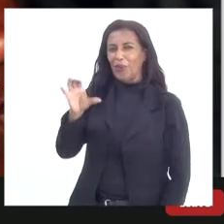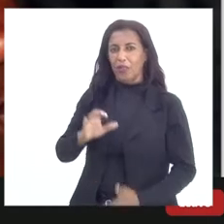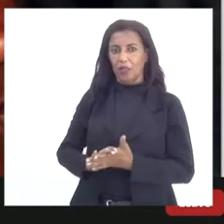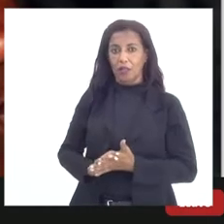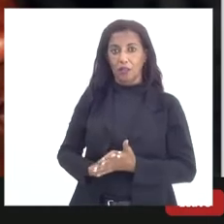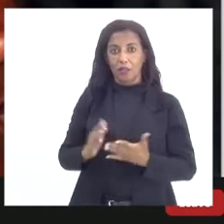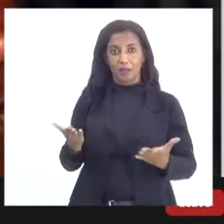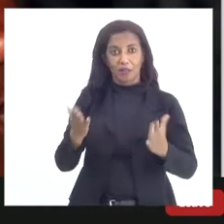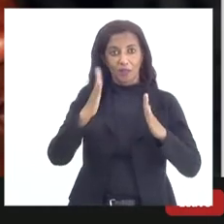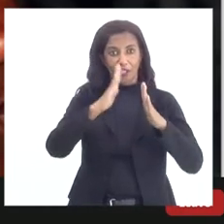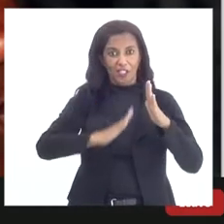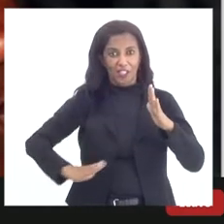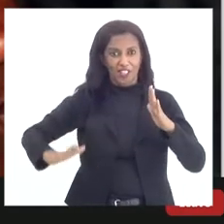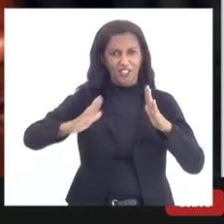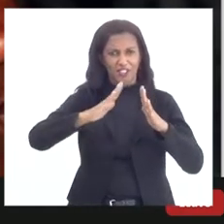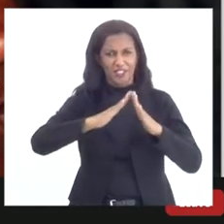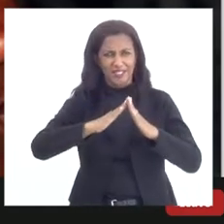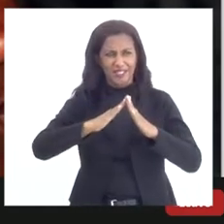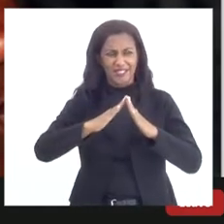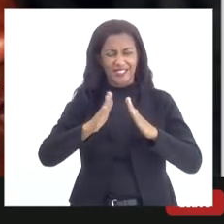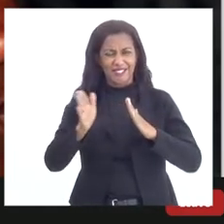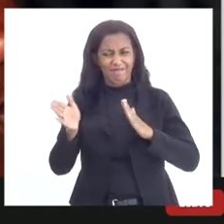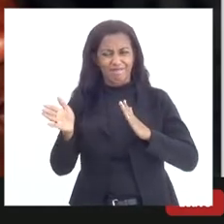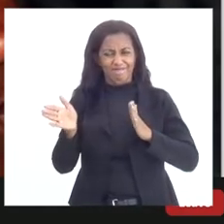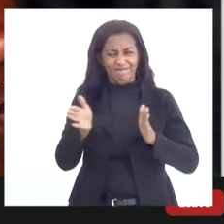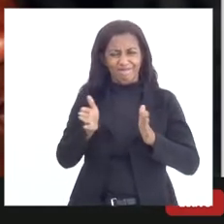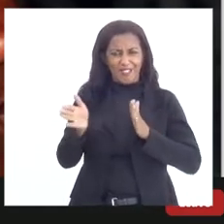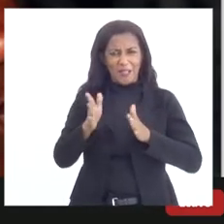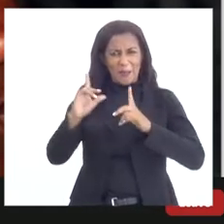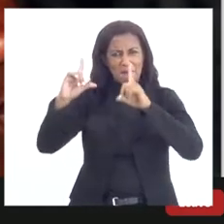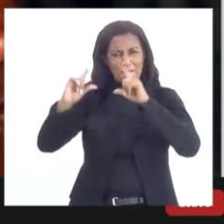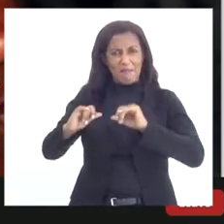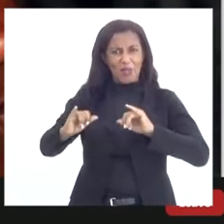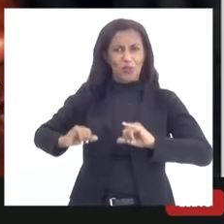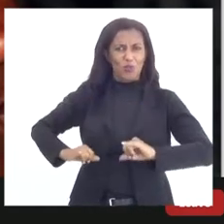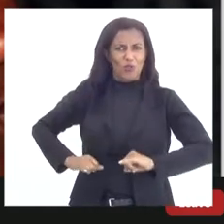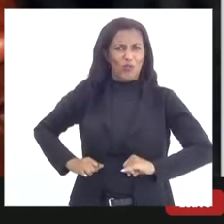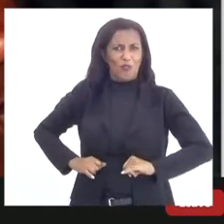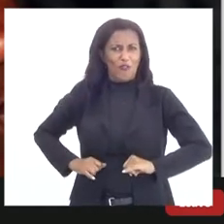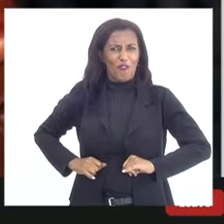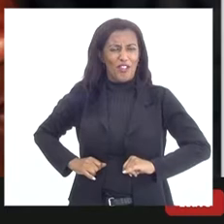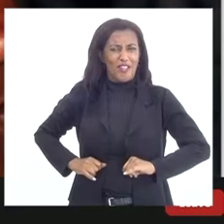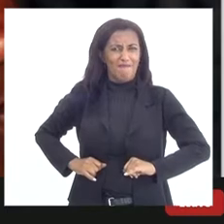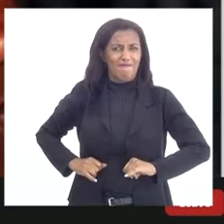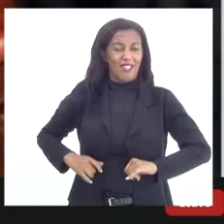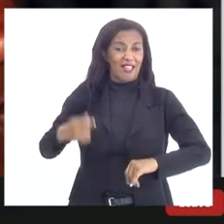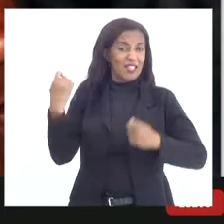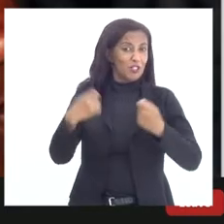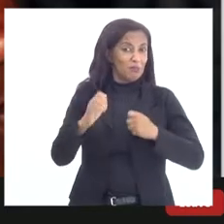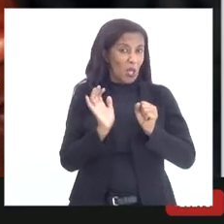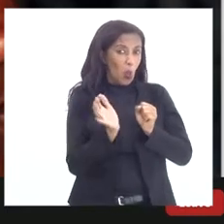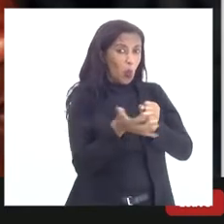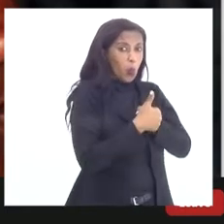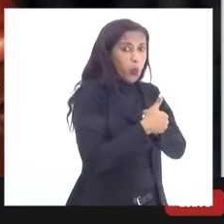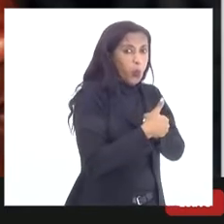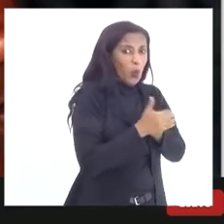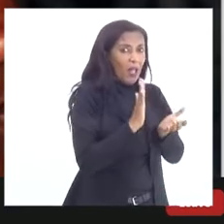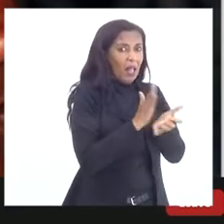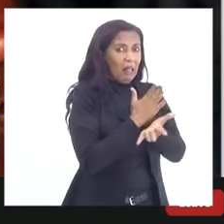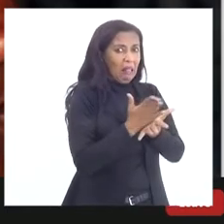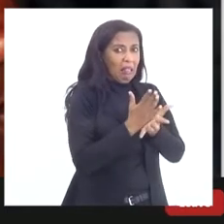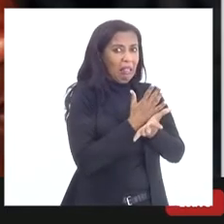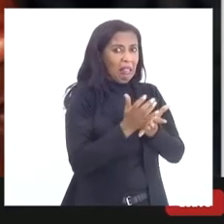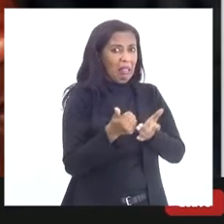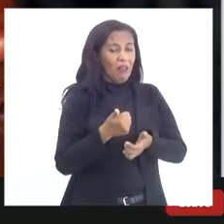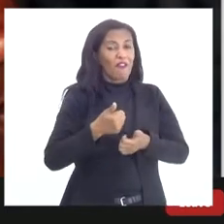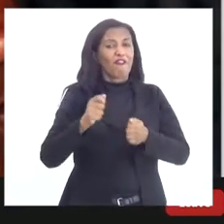terreiro, elas vão desenvolvendo táticas de menos sofrer, sobretudo na escola. Então, elas têm que esconder, algumas fazem